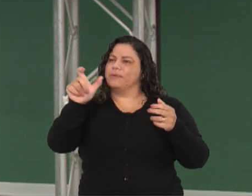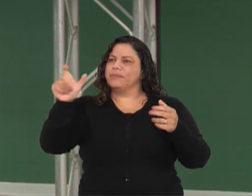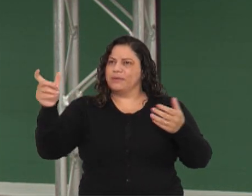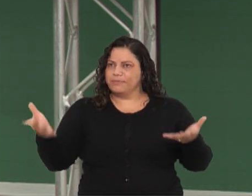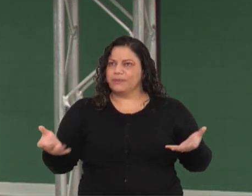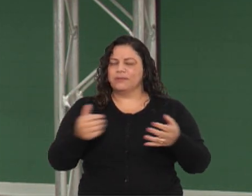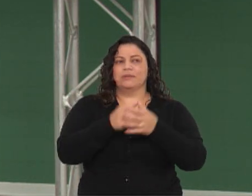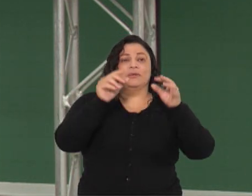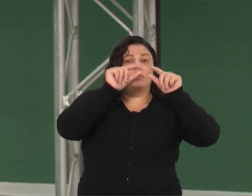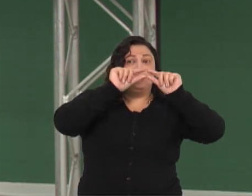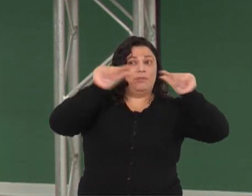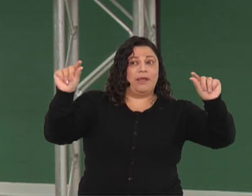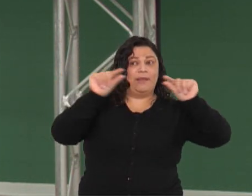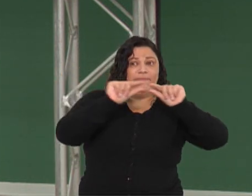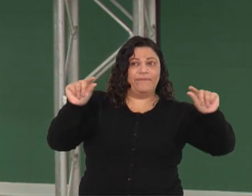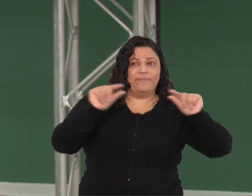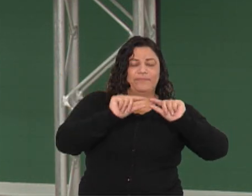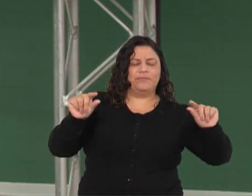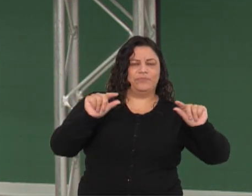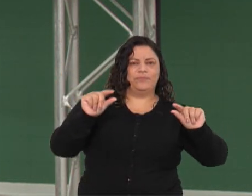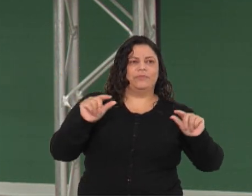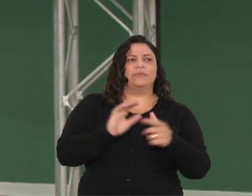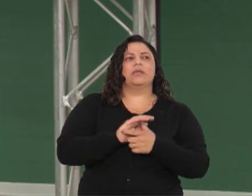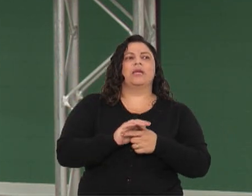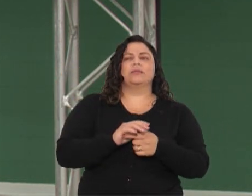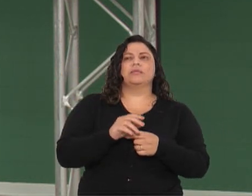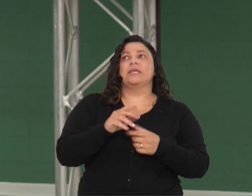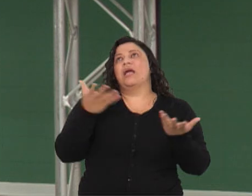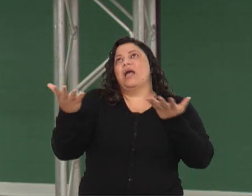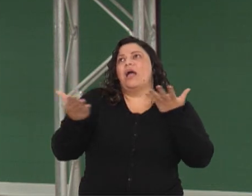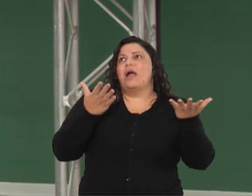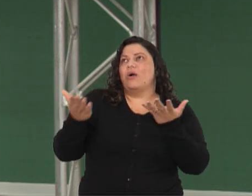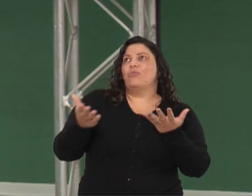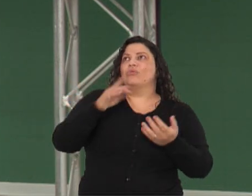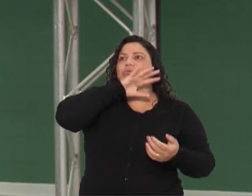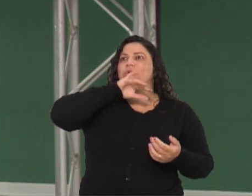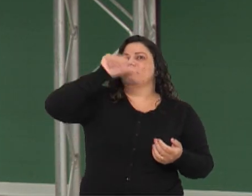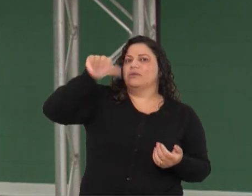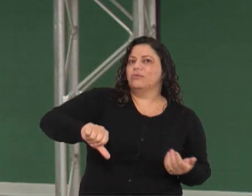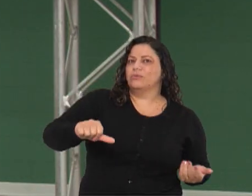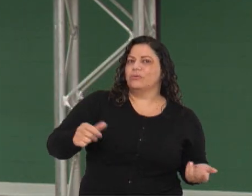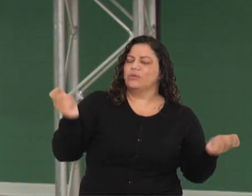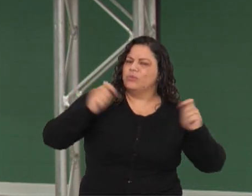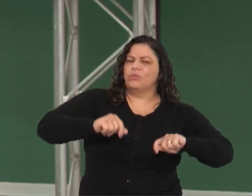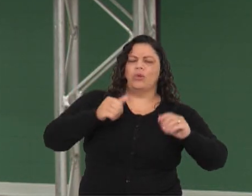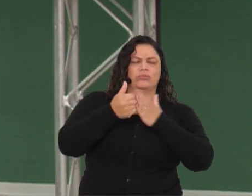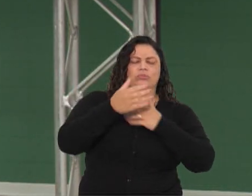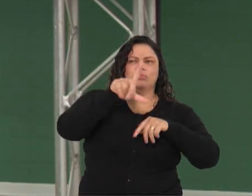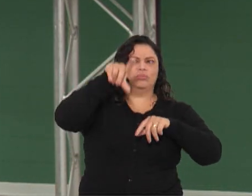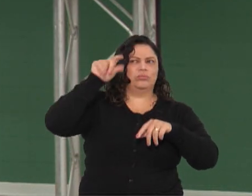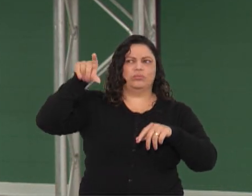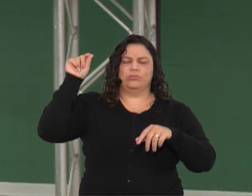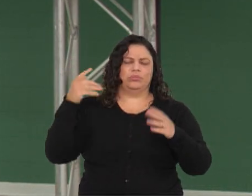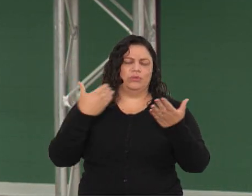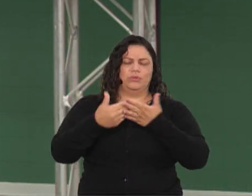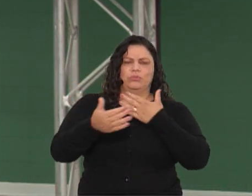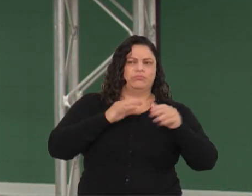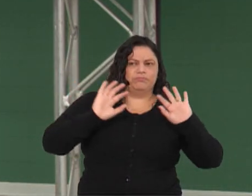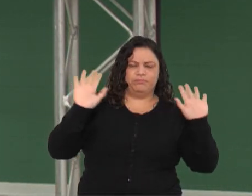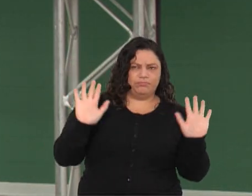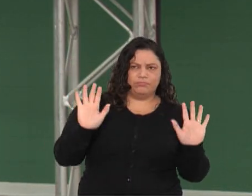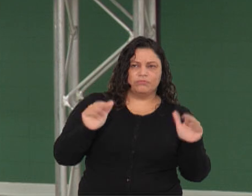happy, todo mundo está feliz. Prosseguindo aqui, agora a gente vai retomar sobre os sinônimos. Os sinônimos